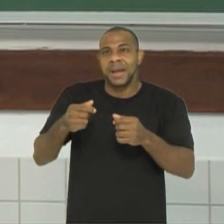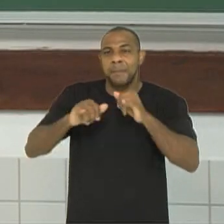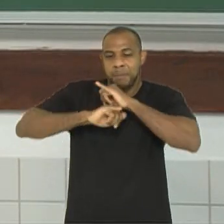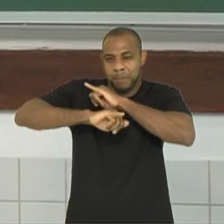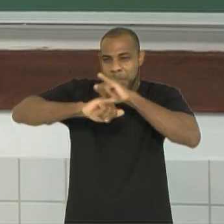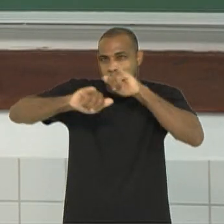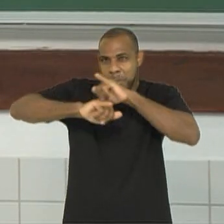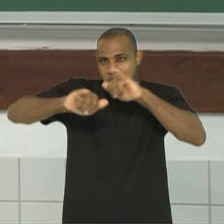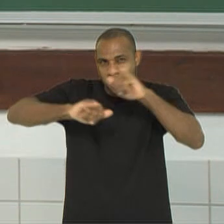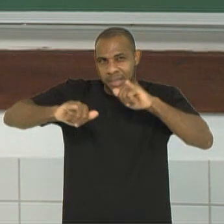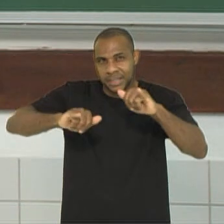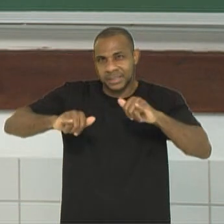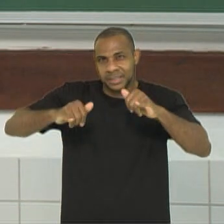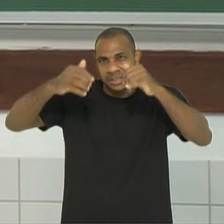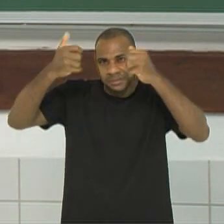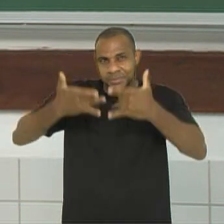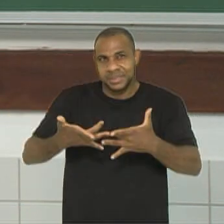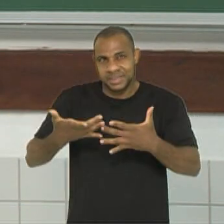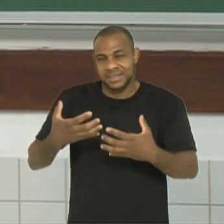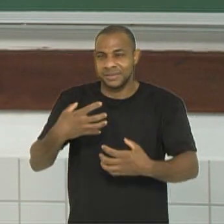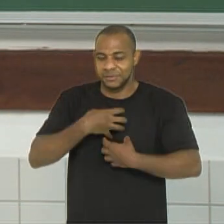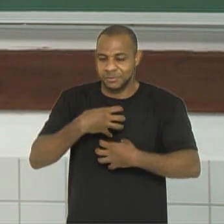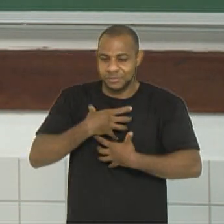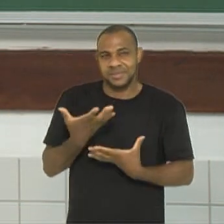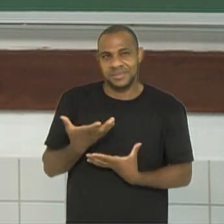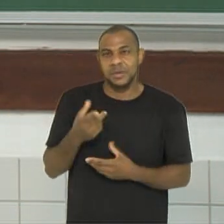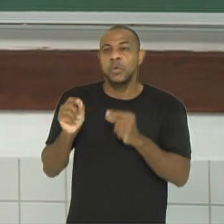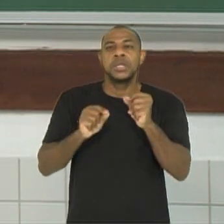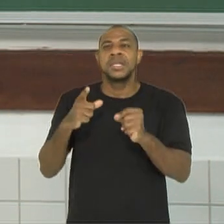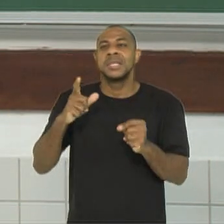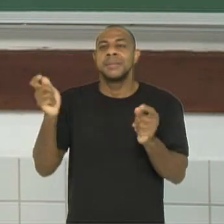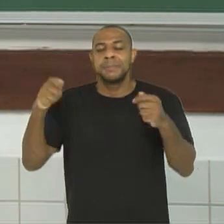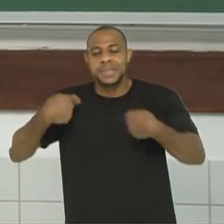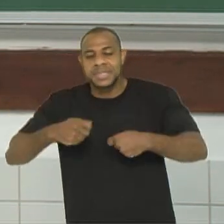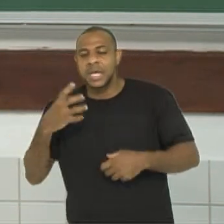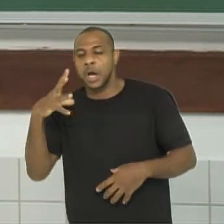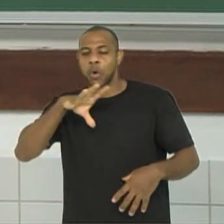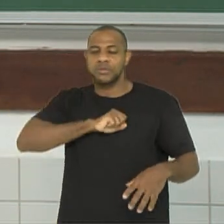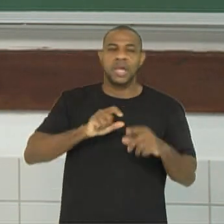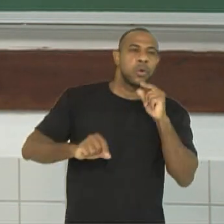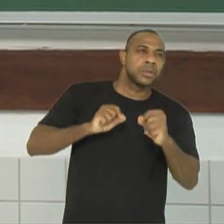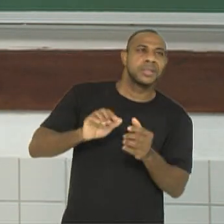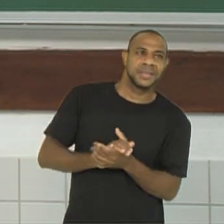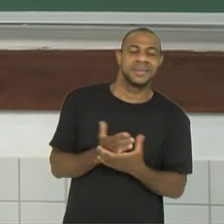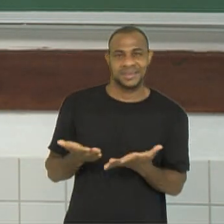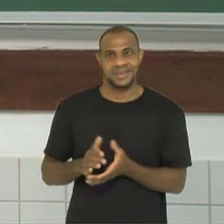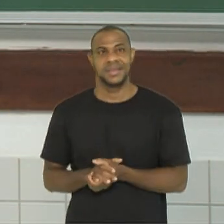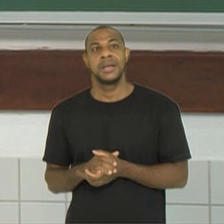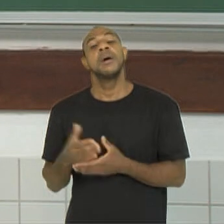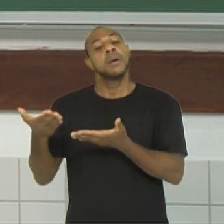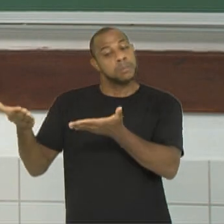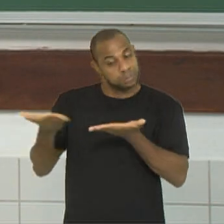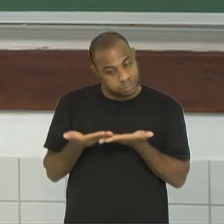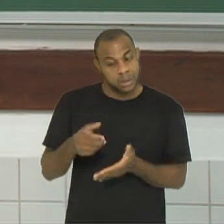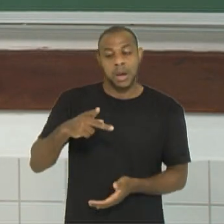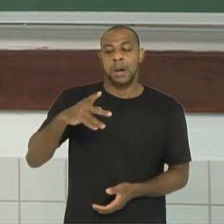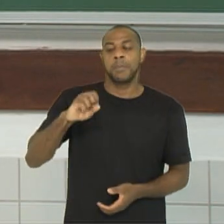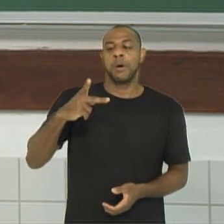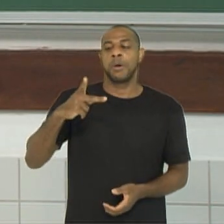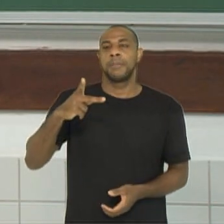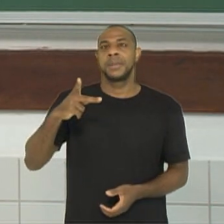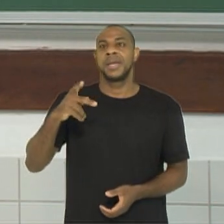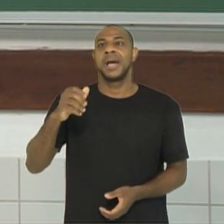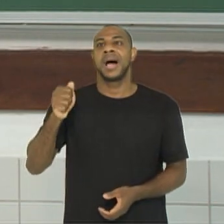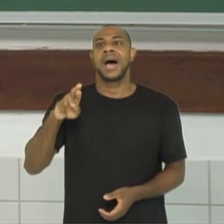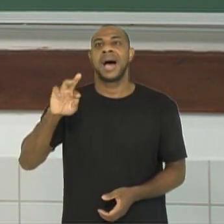propaganda trabalha o teu gosto, o que você deve gostar, tá? Então é muito interessante a pop art, eu convido vocês a pesquisarem mais e conhecer mais sobre